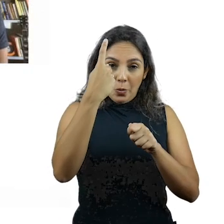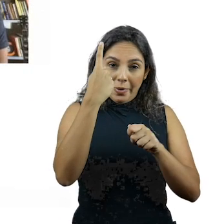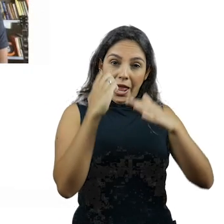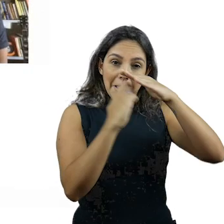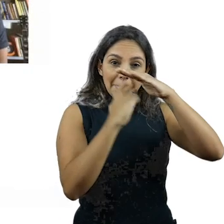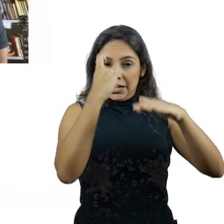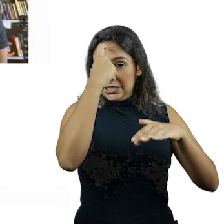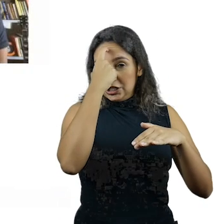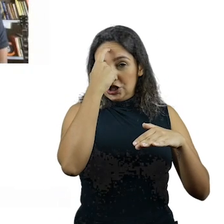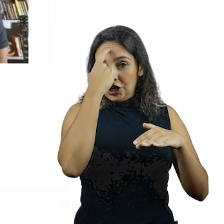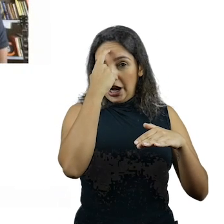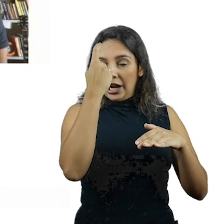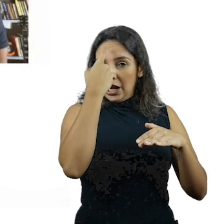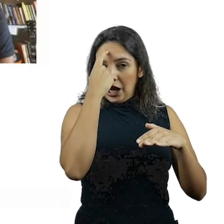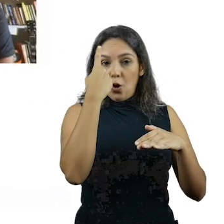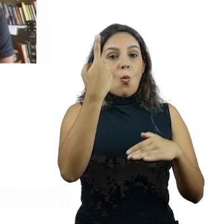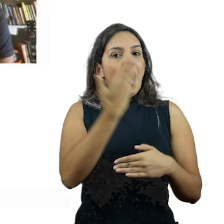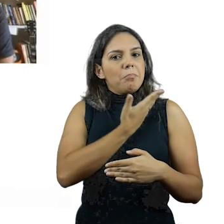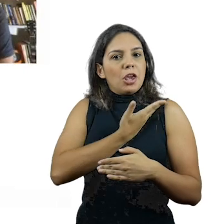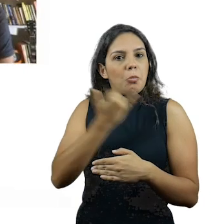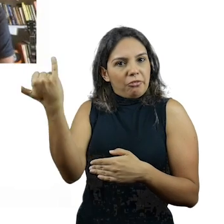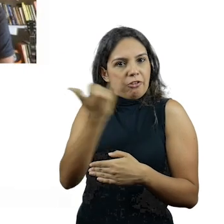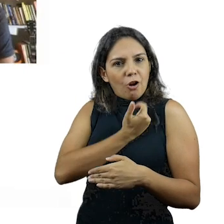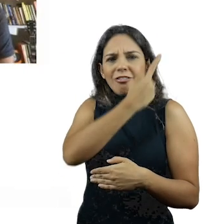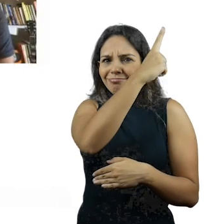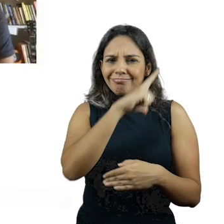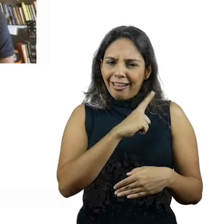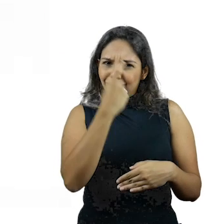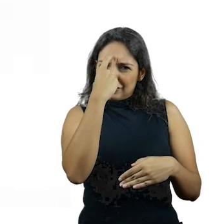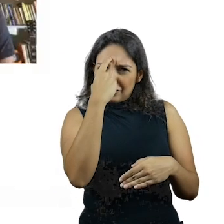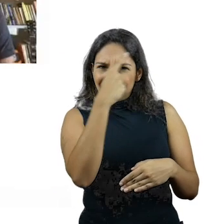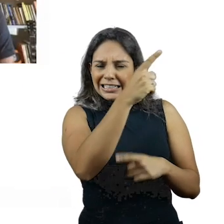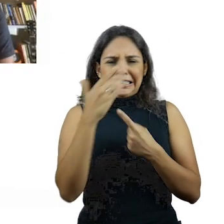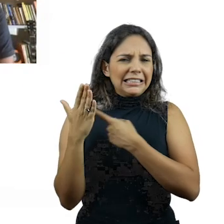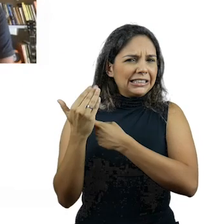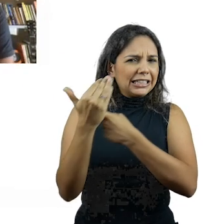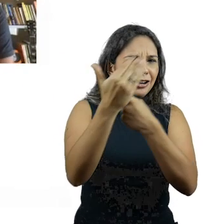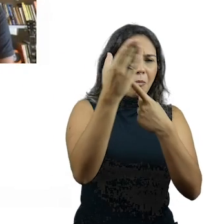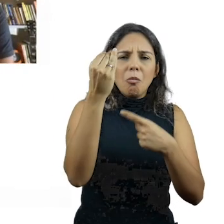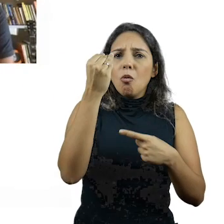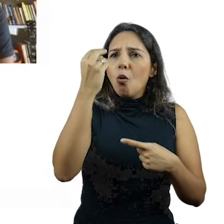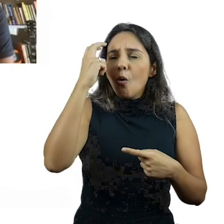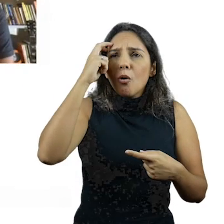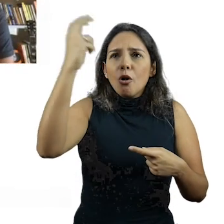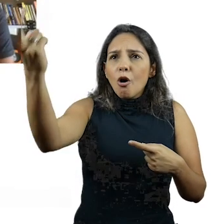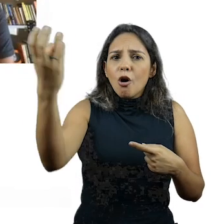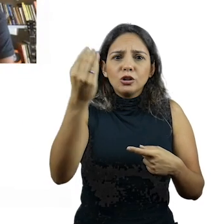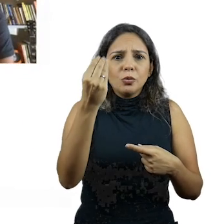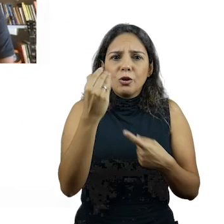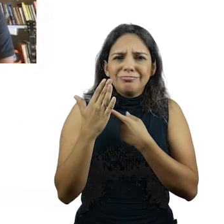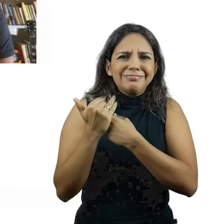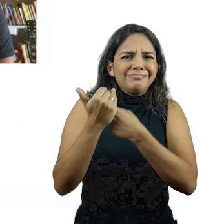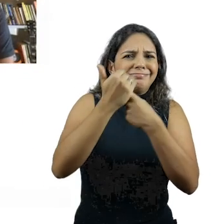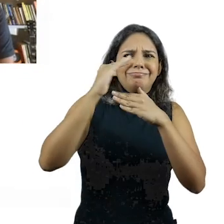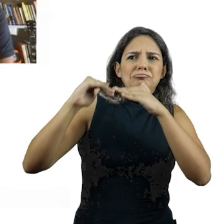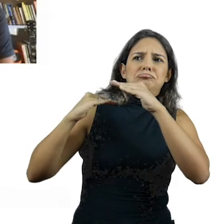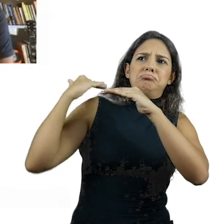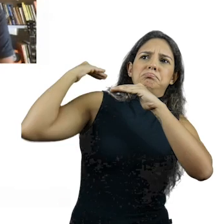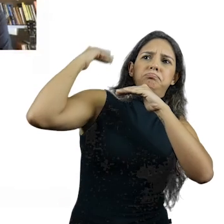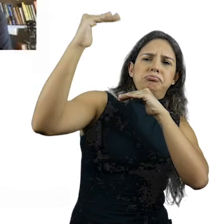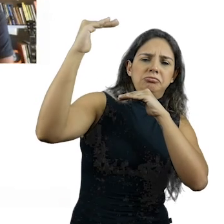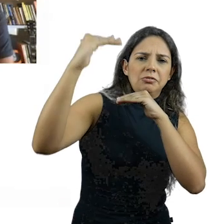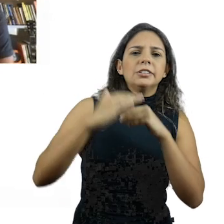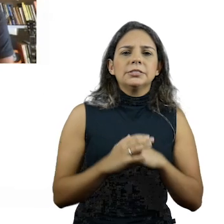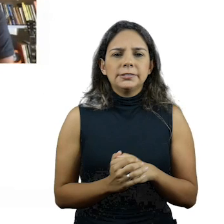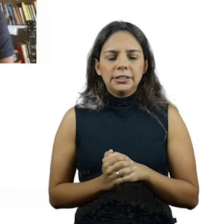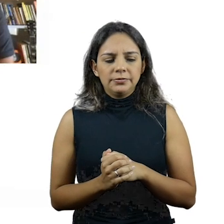meu. Assim, tiveram uma tecnologia super legal, bem avançada mesmo, para comprimir as músicas sem perder qualidade de áudio.